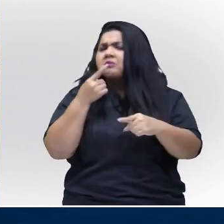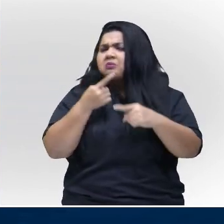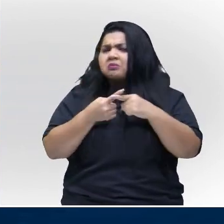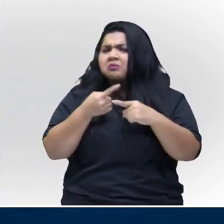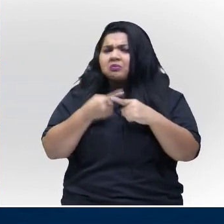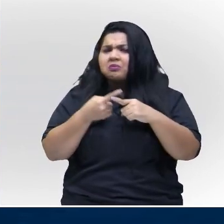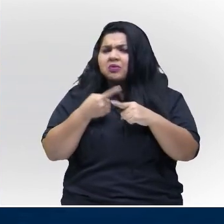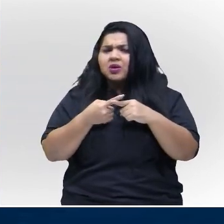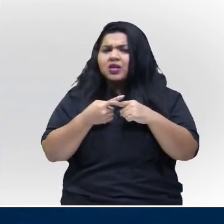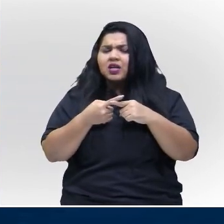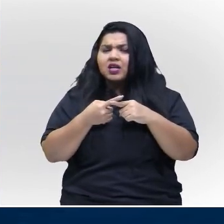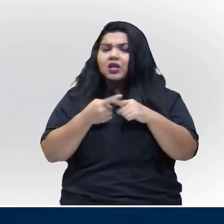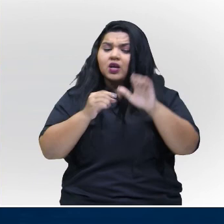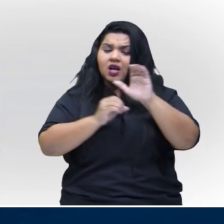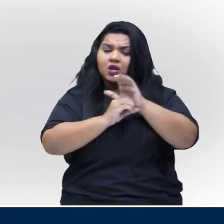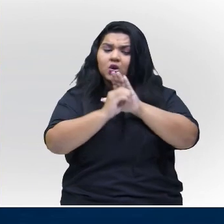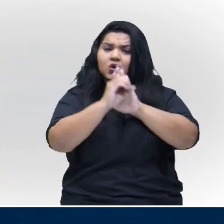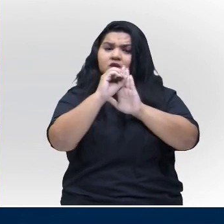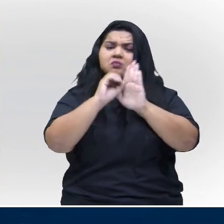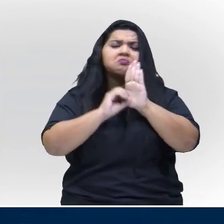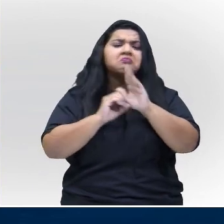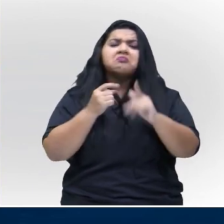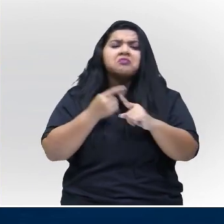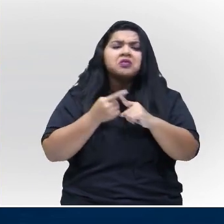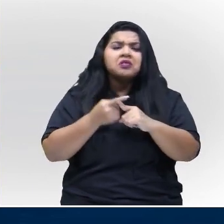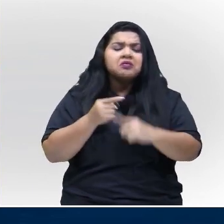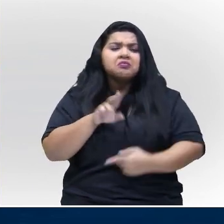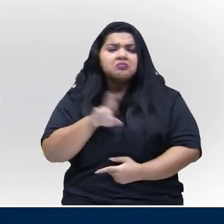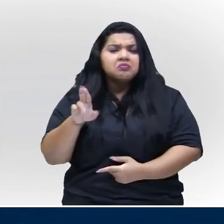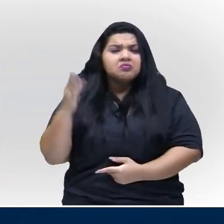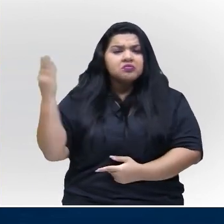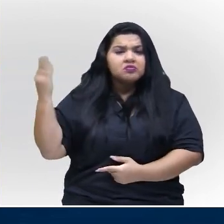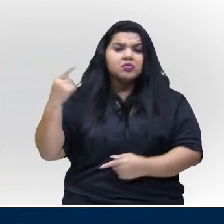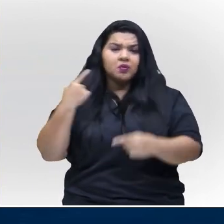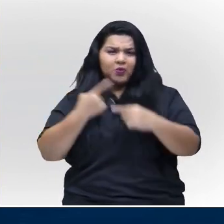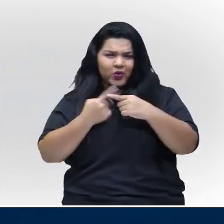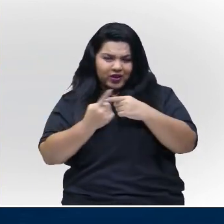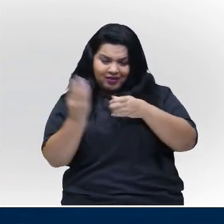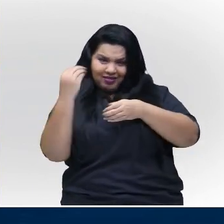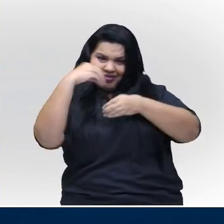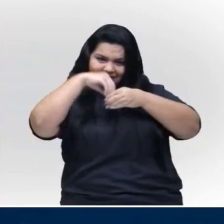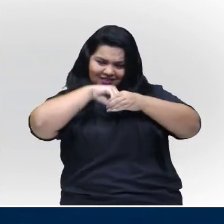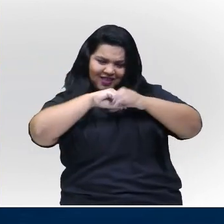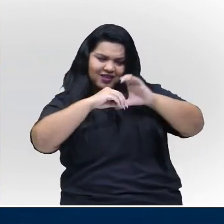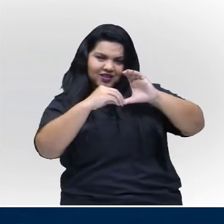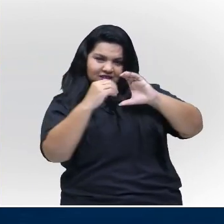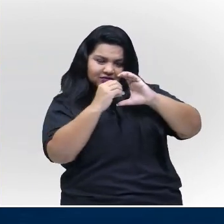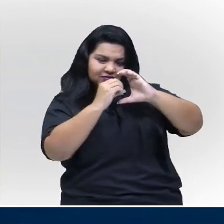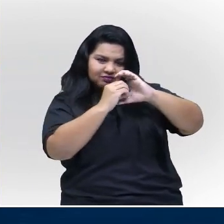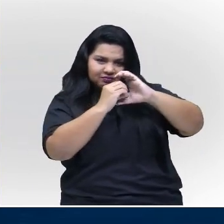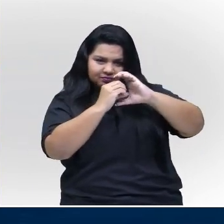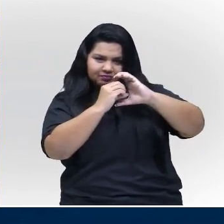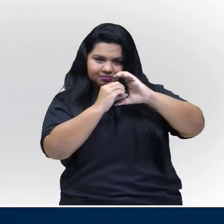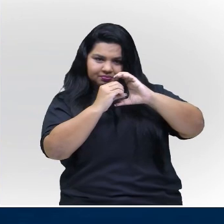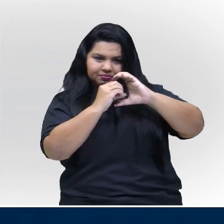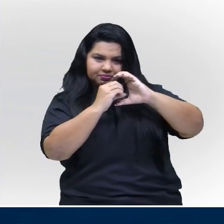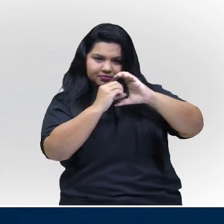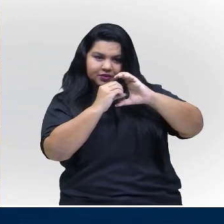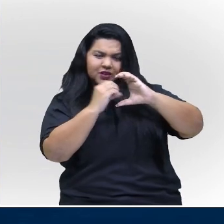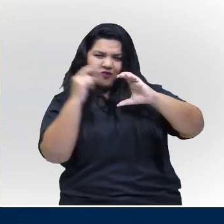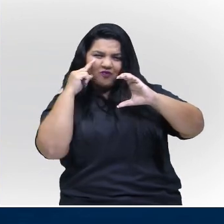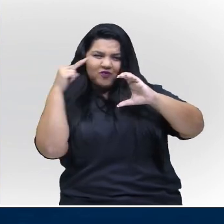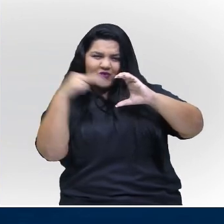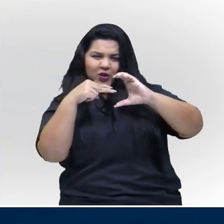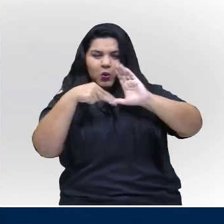chamada de célula eucarionte? Porque aqui no núcleo dessa célula, né, aqui no centro da imagem, onde